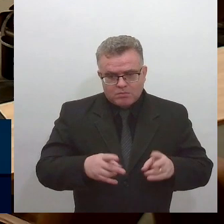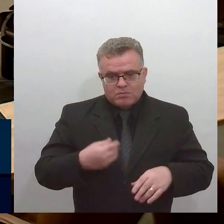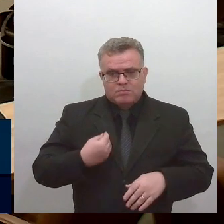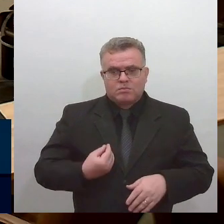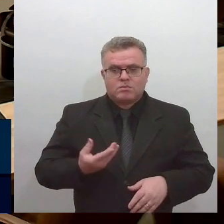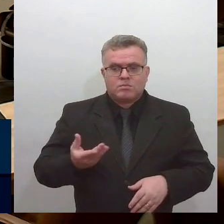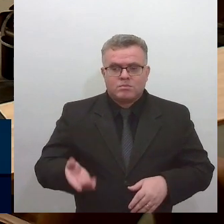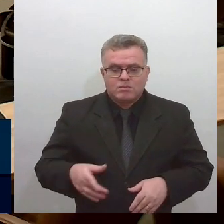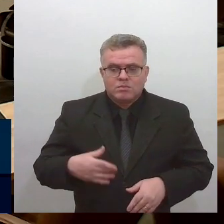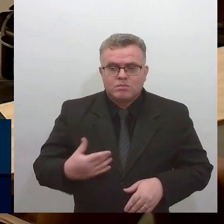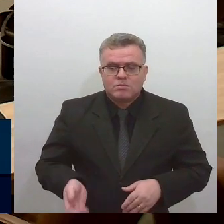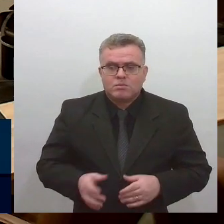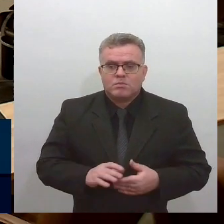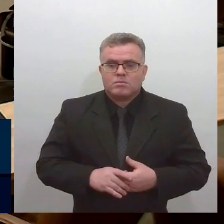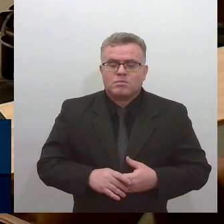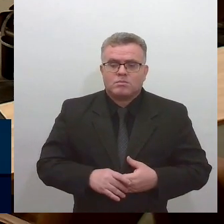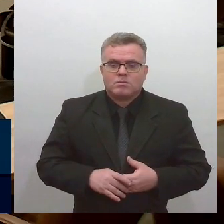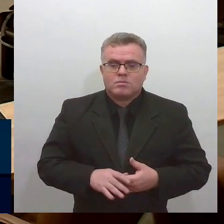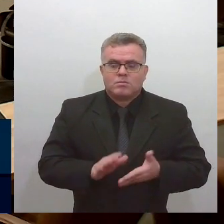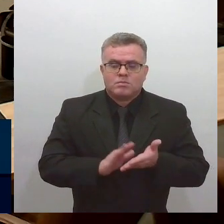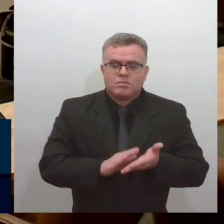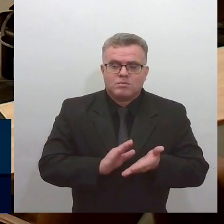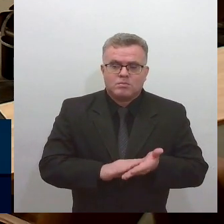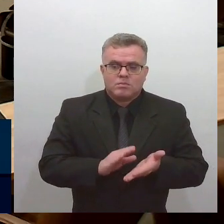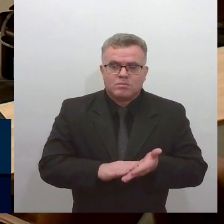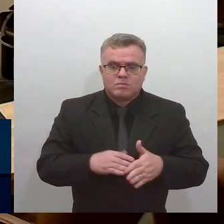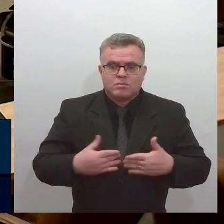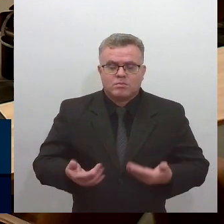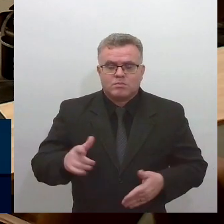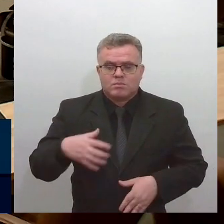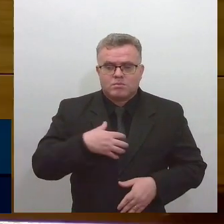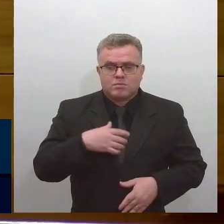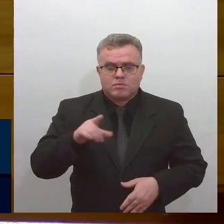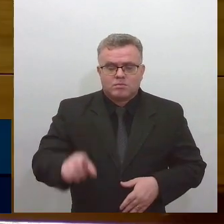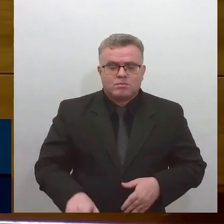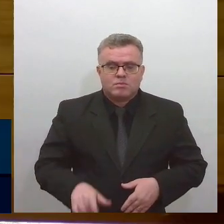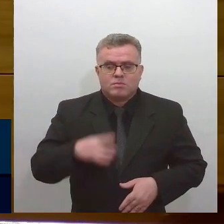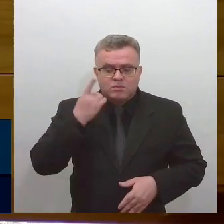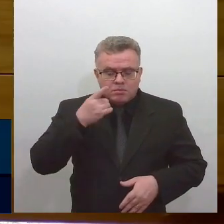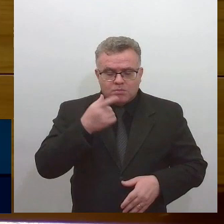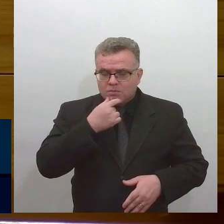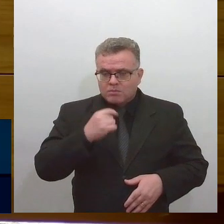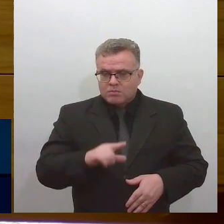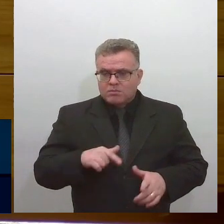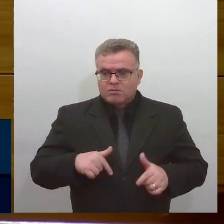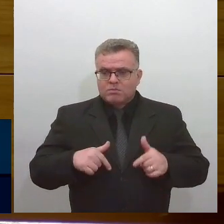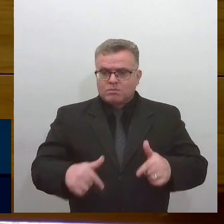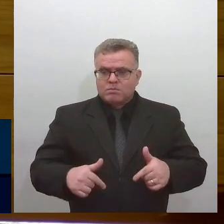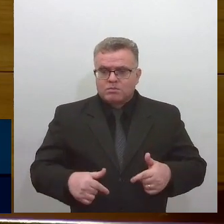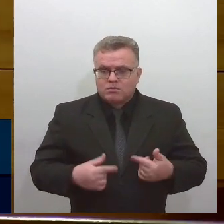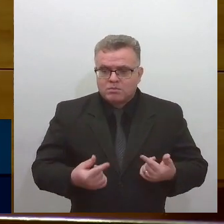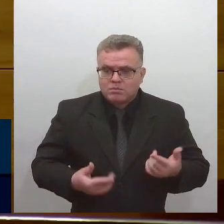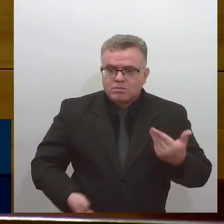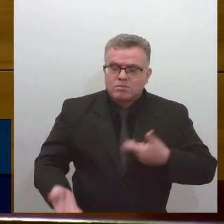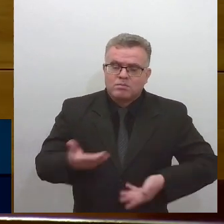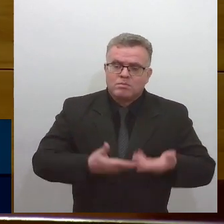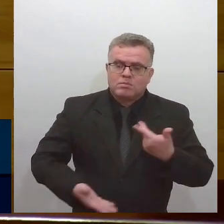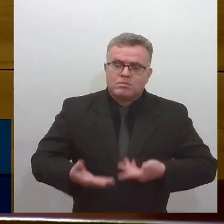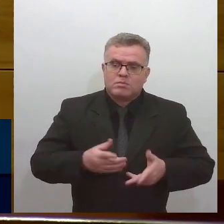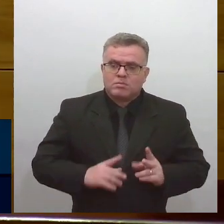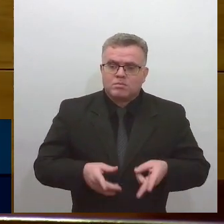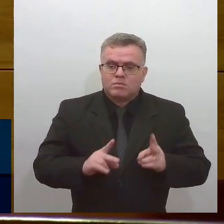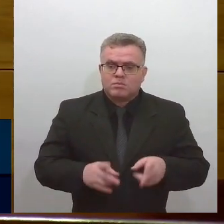senhoria parabenizar Luciano pela iniciativa Deputado Luciano que isso é muito bom que fique uma interação uma interação maior entre o poder